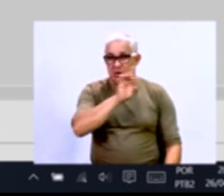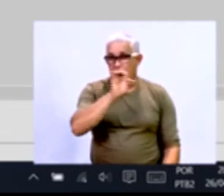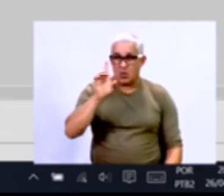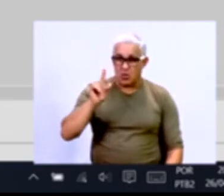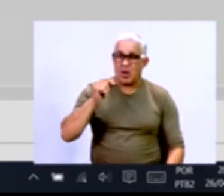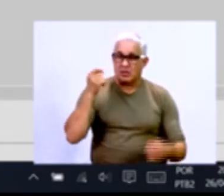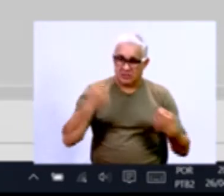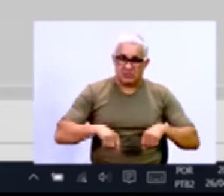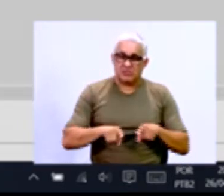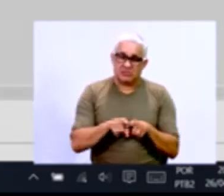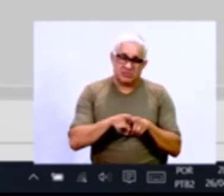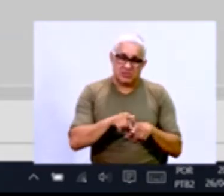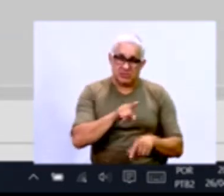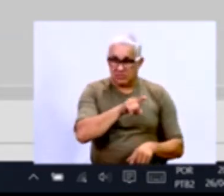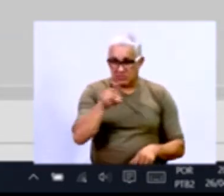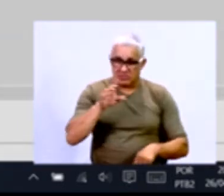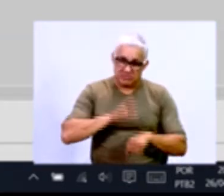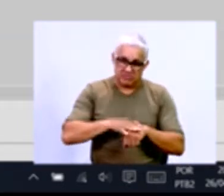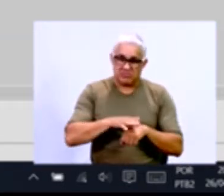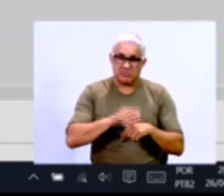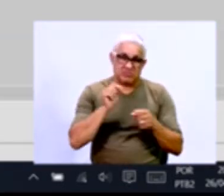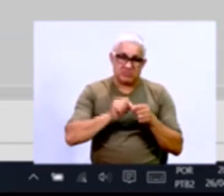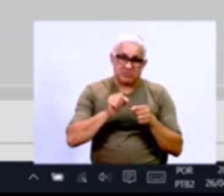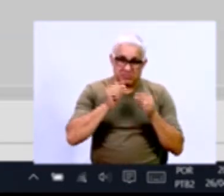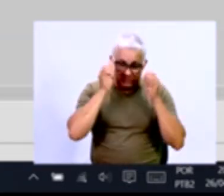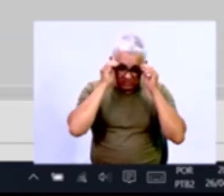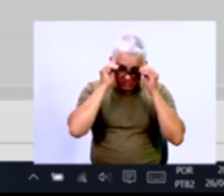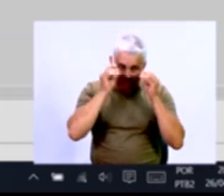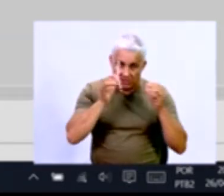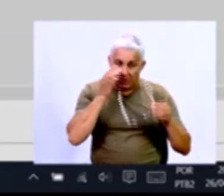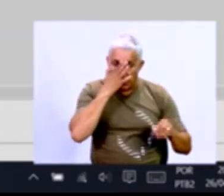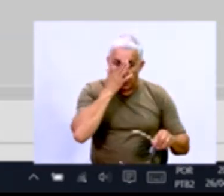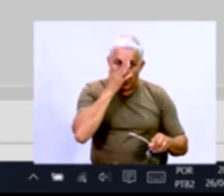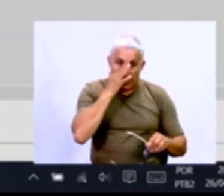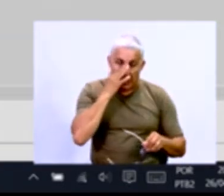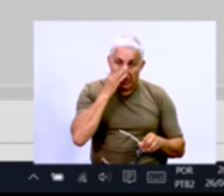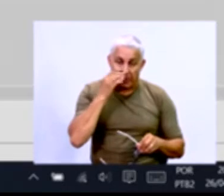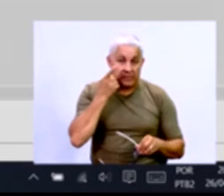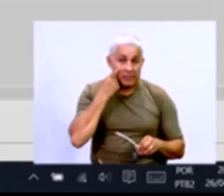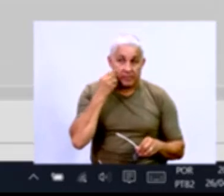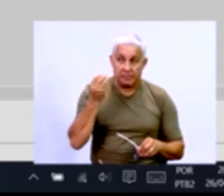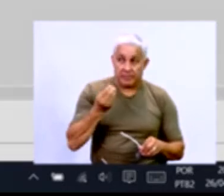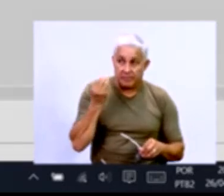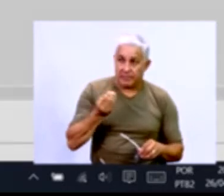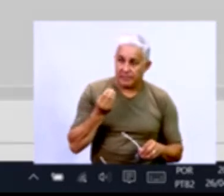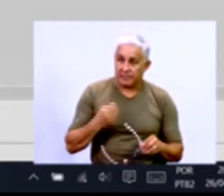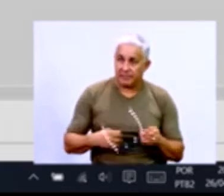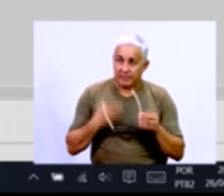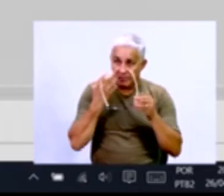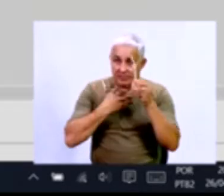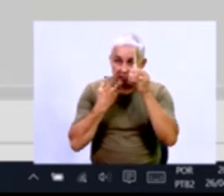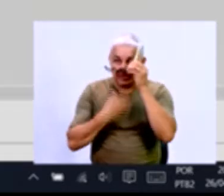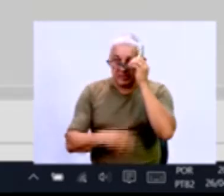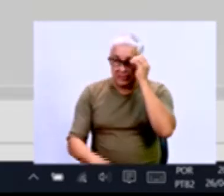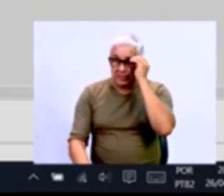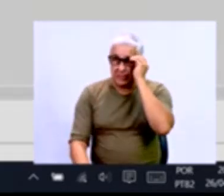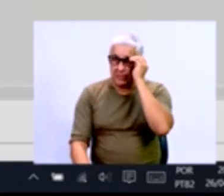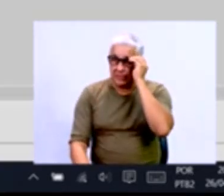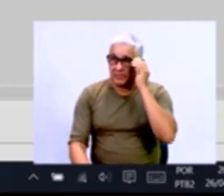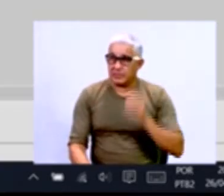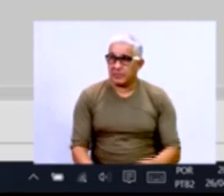coisa. Então, vamos lá ver como é que ficou nossa música.